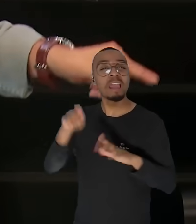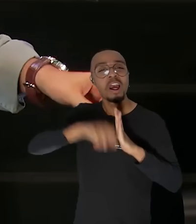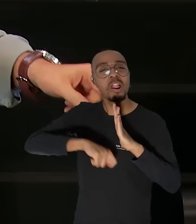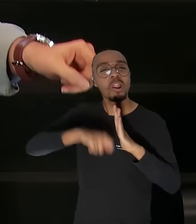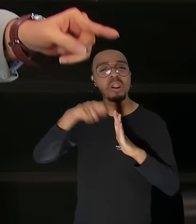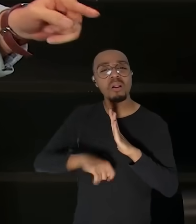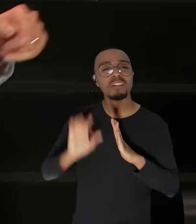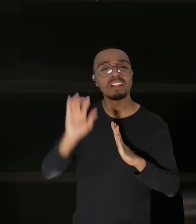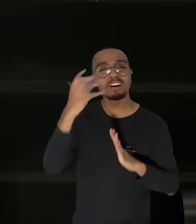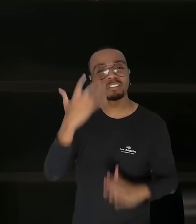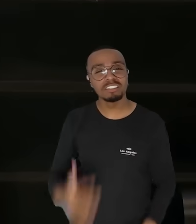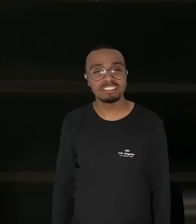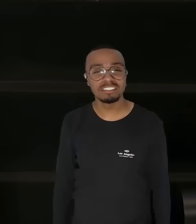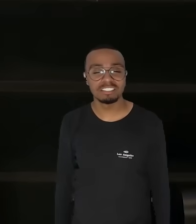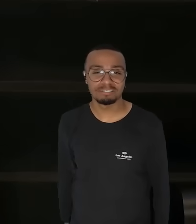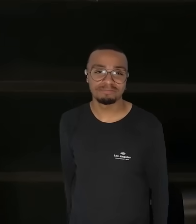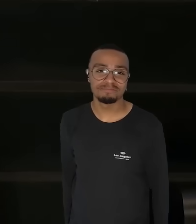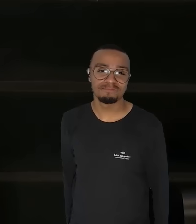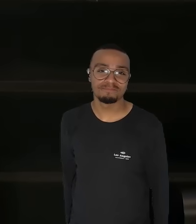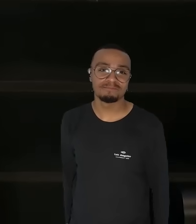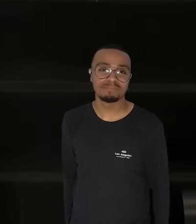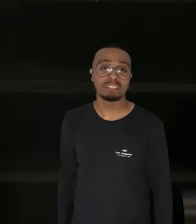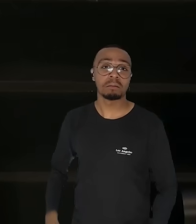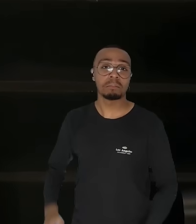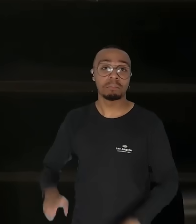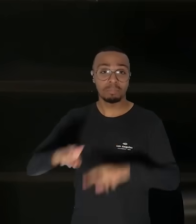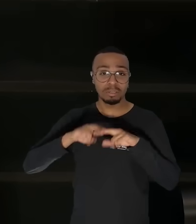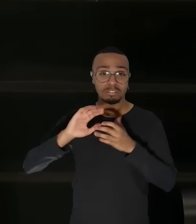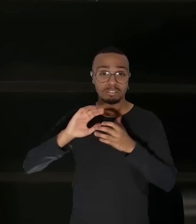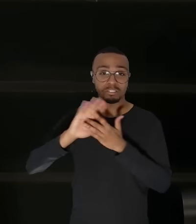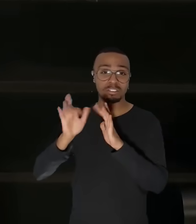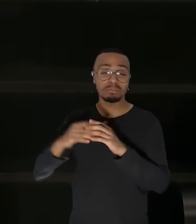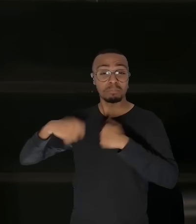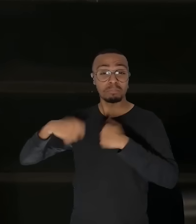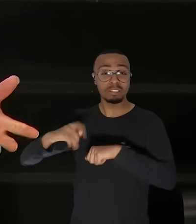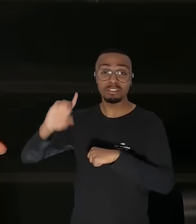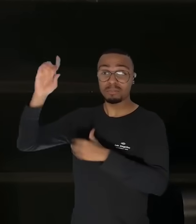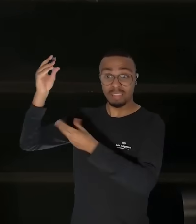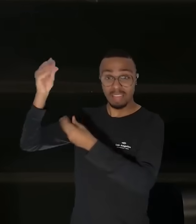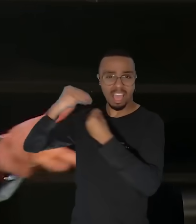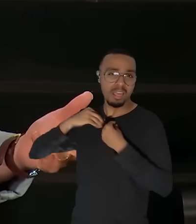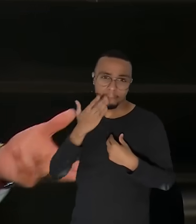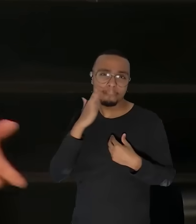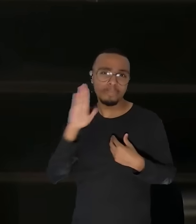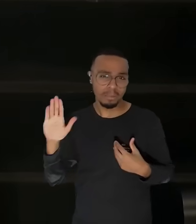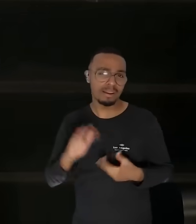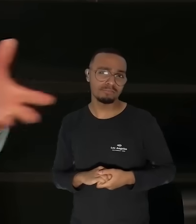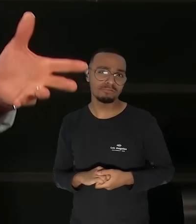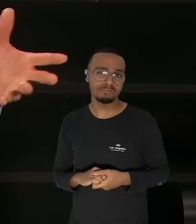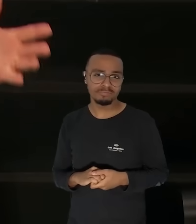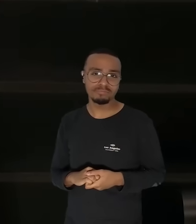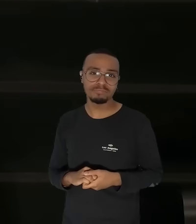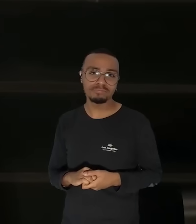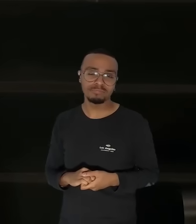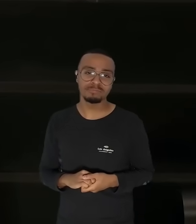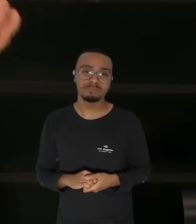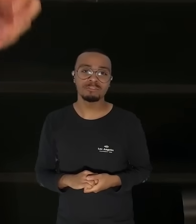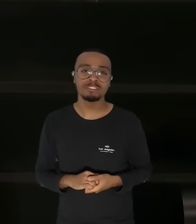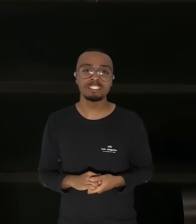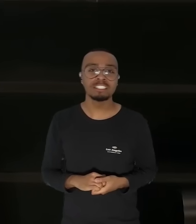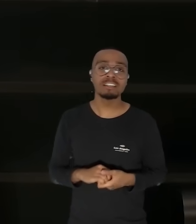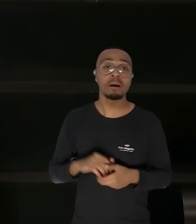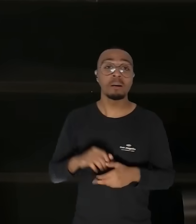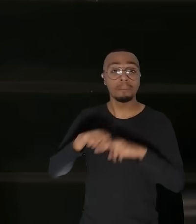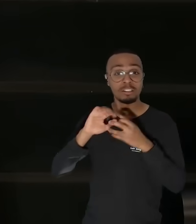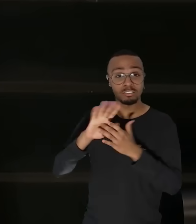vão dizer o contrário do que Ele vai acontecer. Então Ele está dizendo, vamos chegar ao outro lado. É óbvio, se eu vou atravessar, vamos para o outro lado. Mas Ele está dizendo,